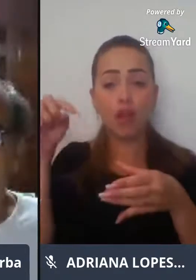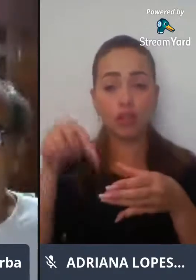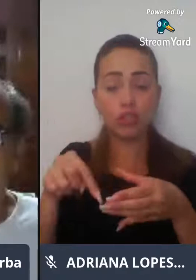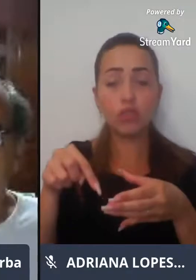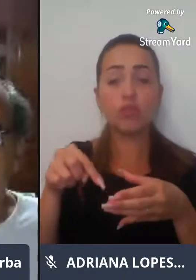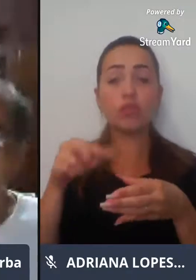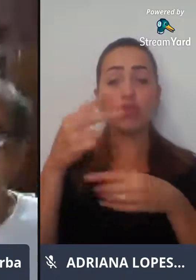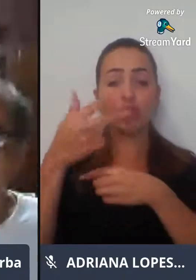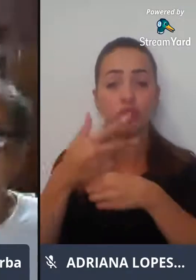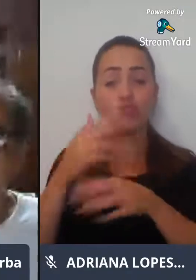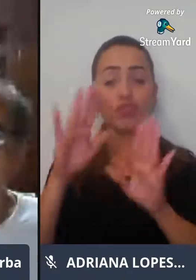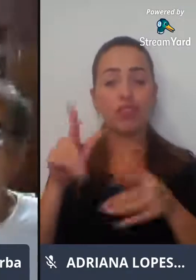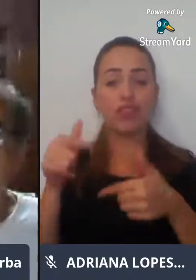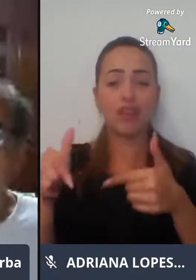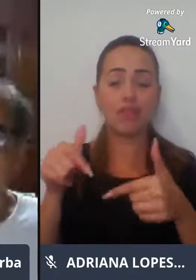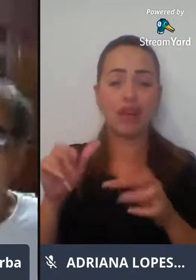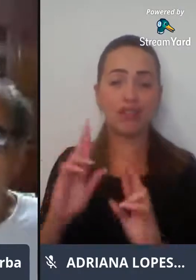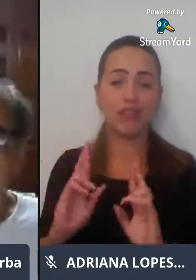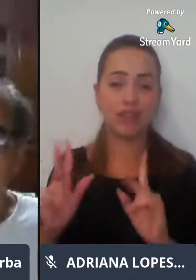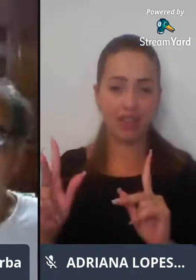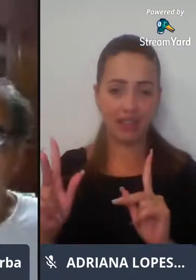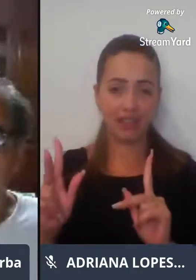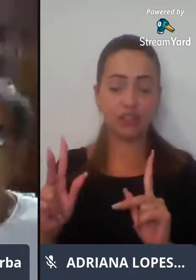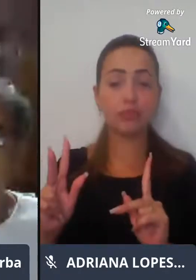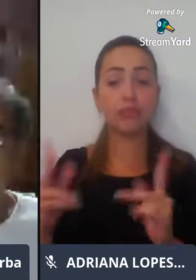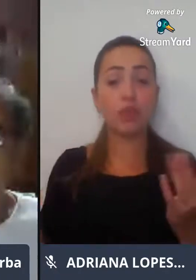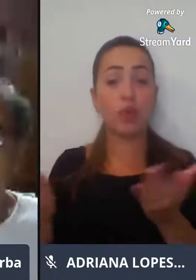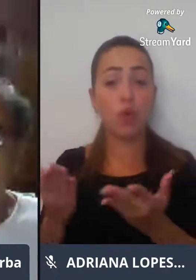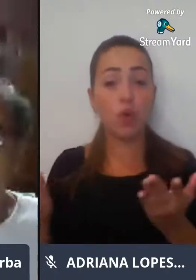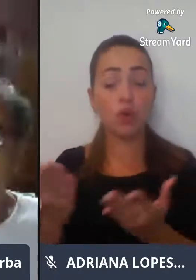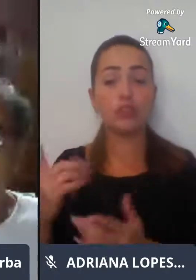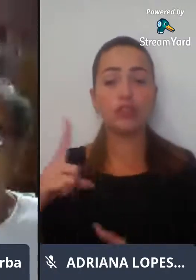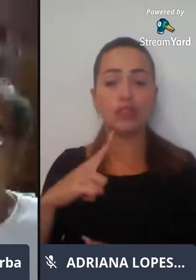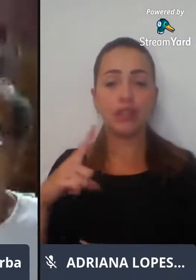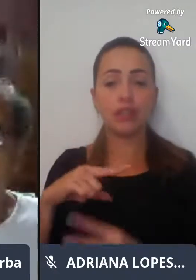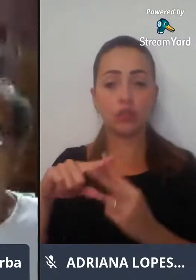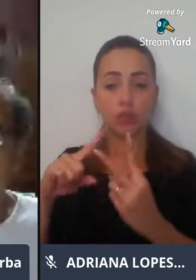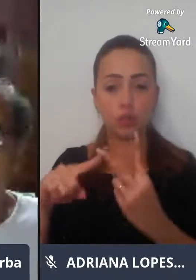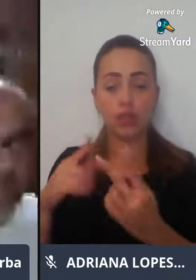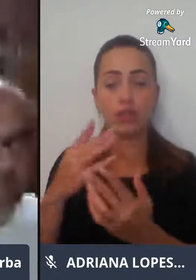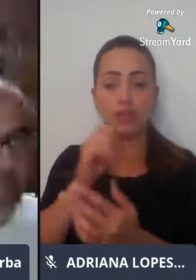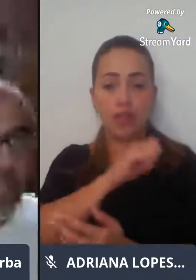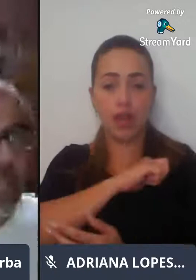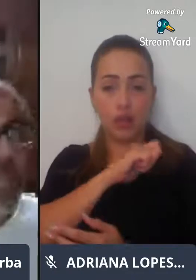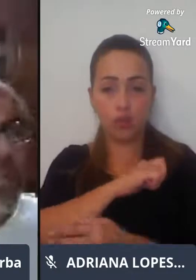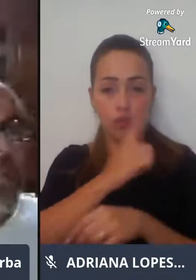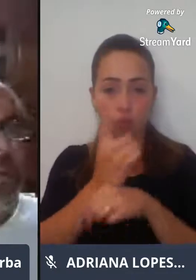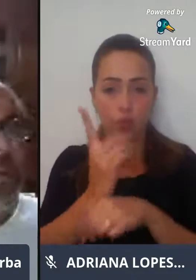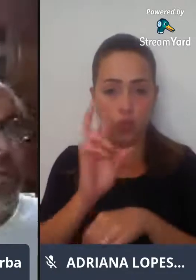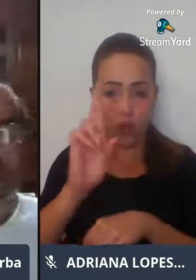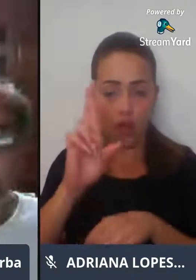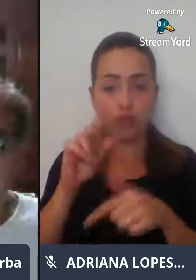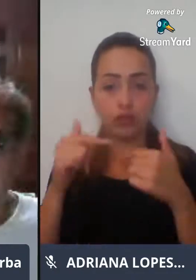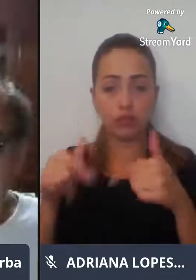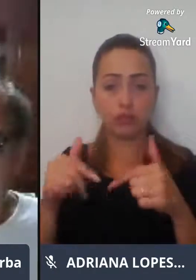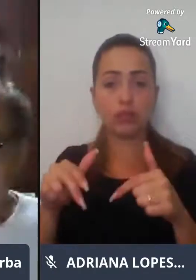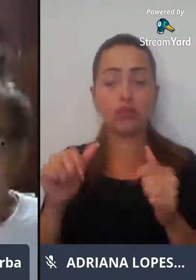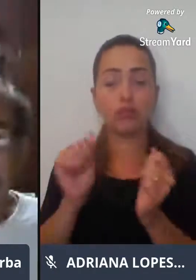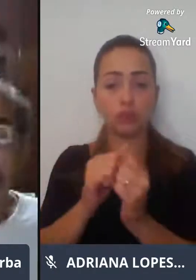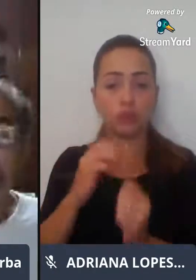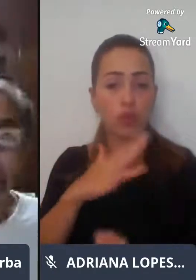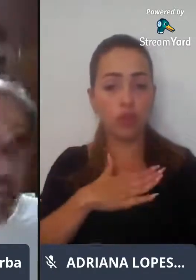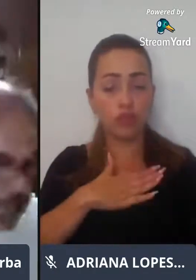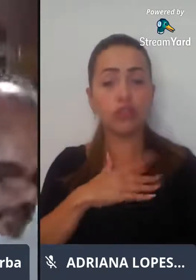nível diferente. E nós temos hoje dois doutorandos em específico trabalhando na UFABC, gente, que